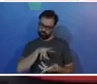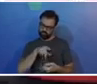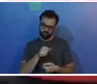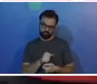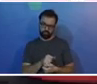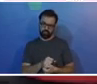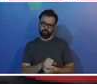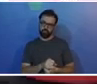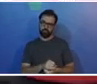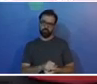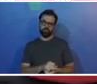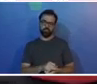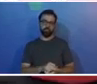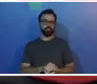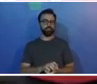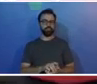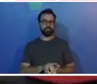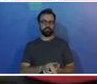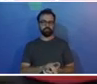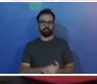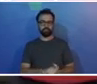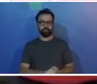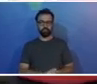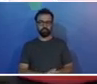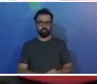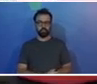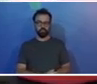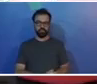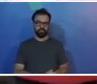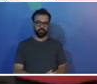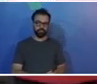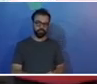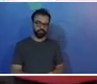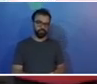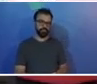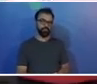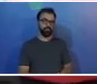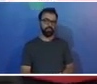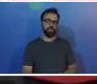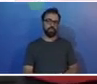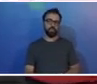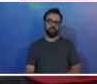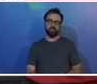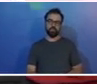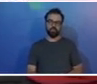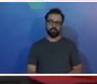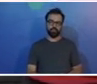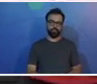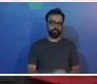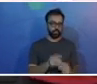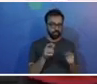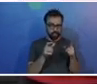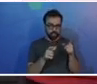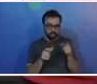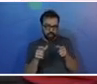falamos agora, de onde vem o dinheiro para administrar o Estado, e analisando a imagem que